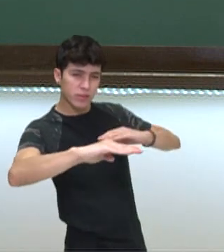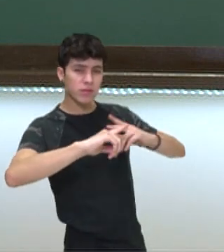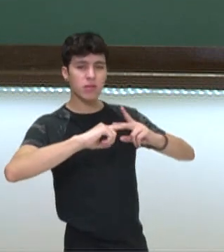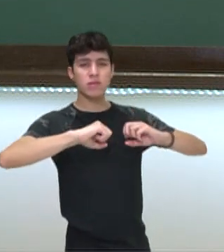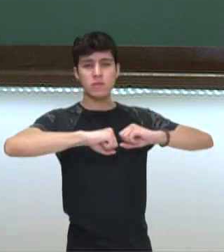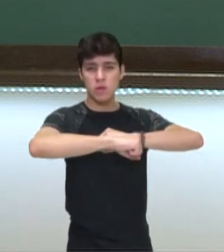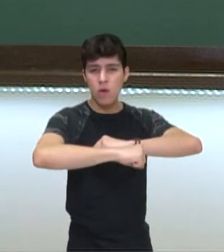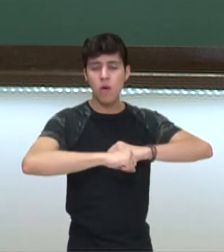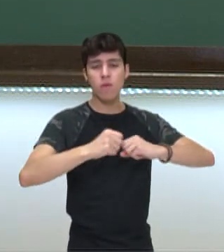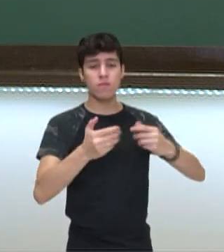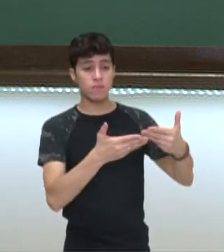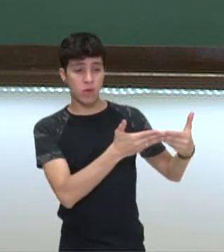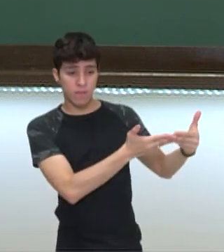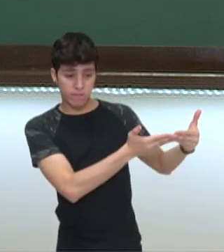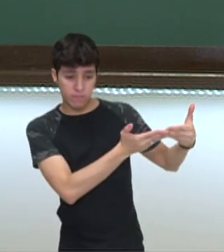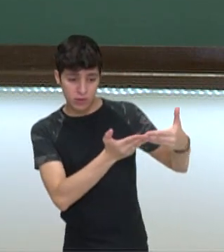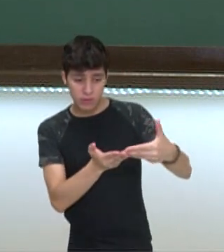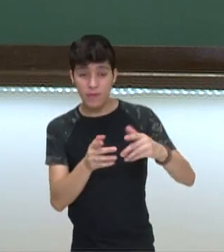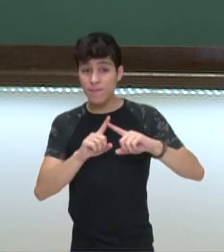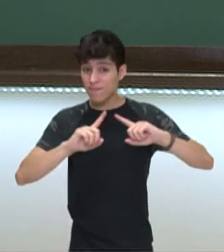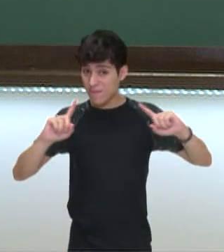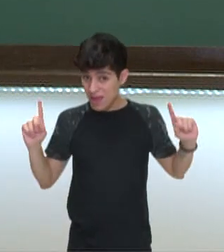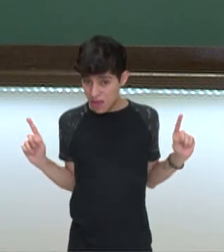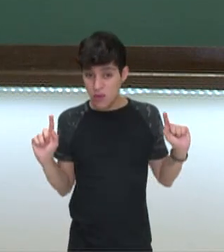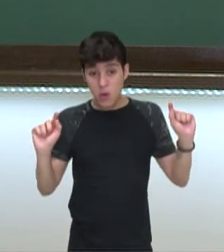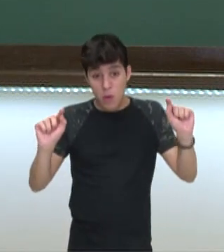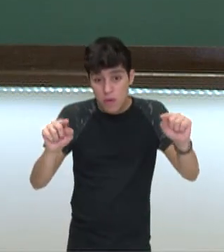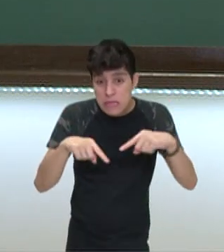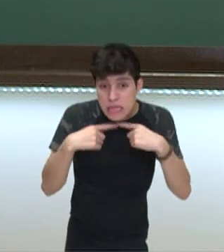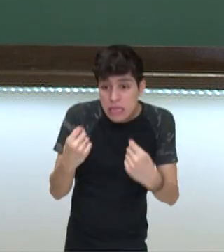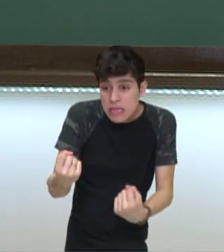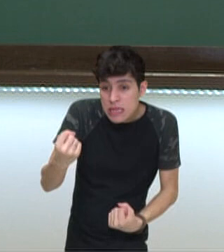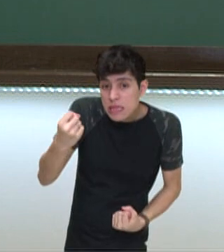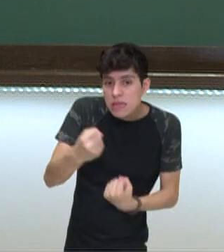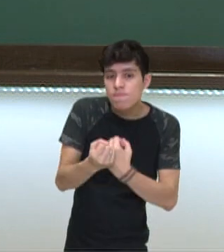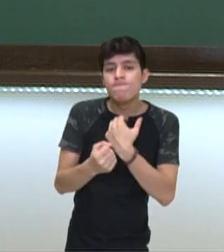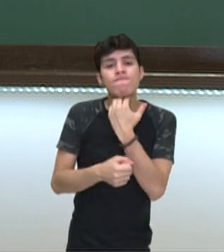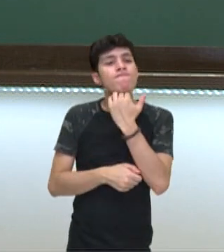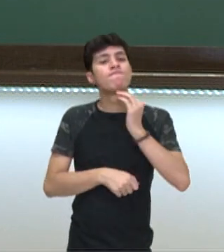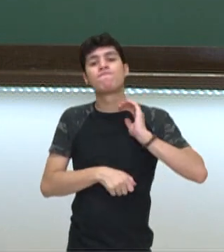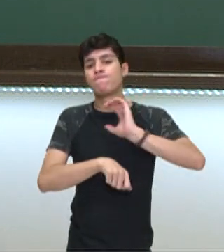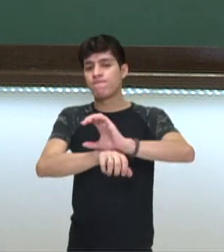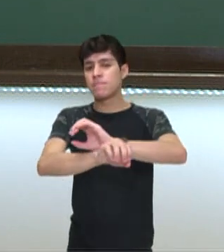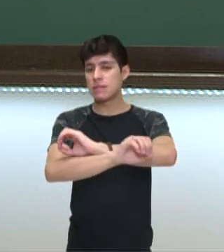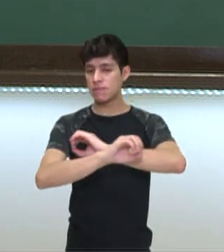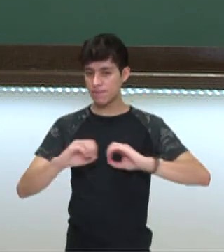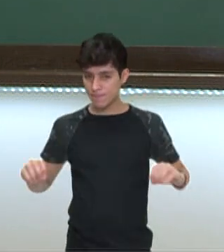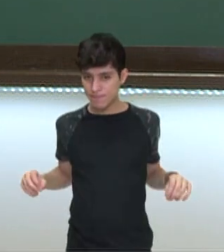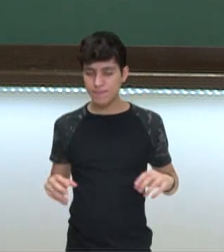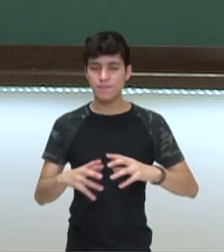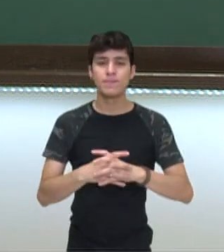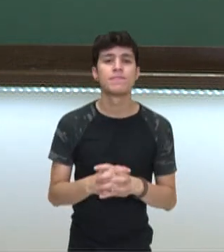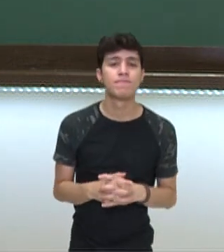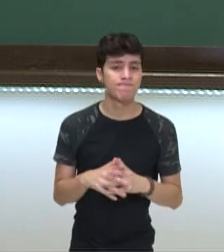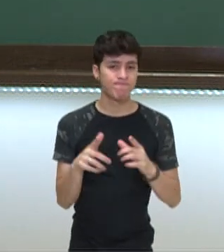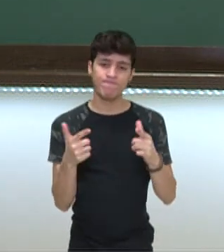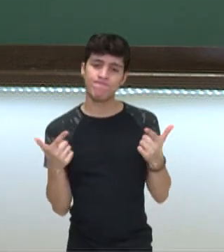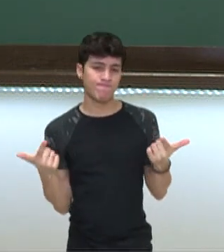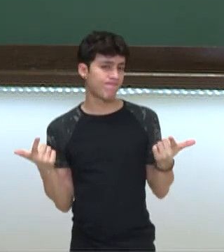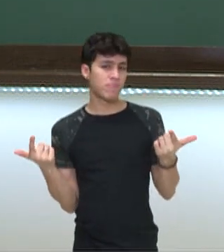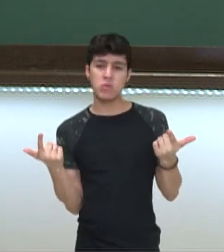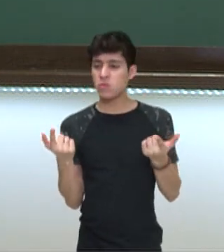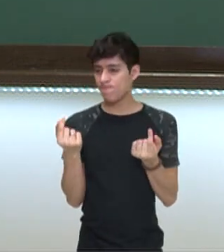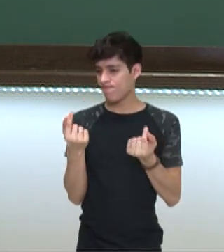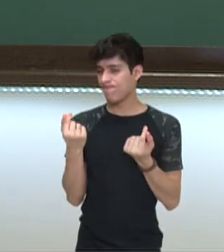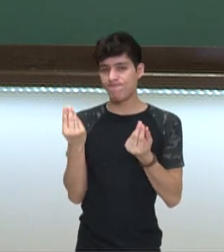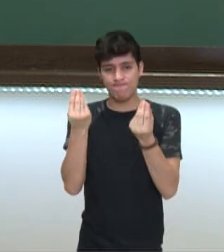obras de portos que só que aqueles estados que não ajudou o governo federal também não recebiam nada não receber um quase